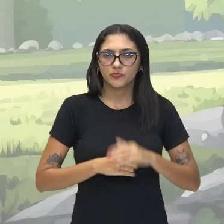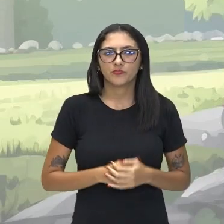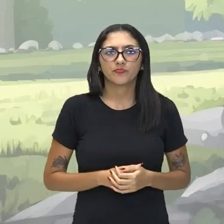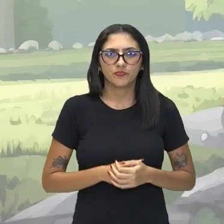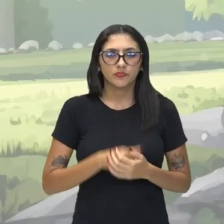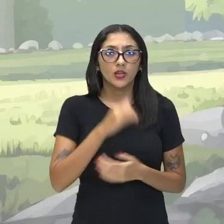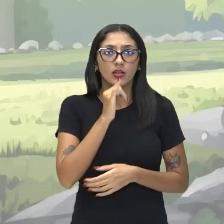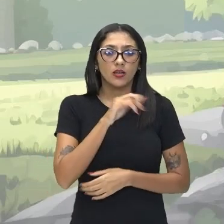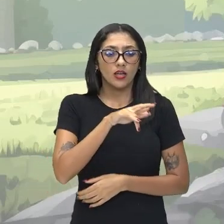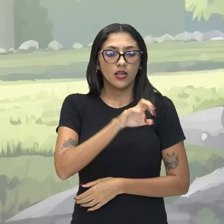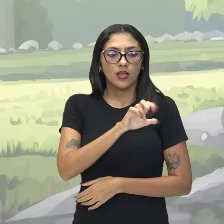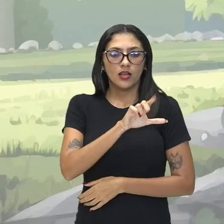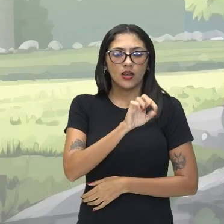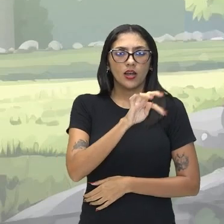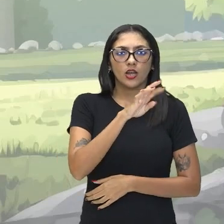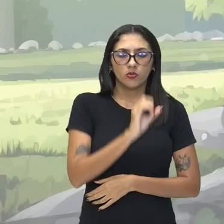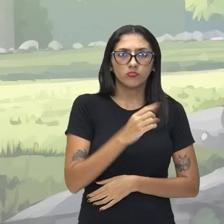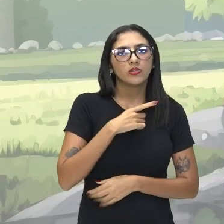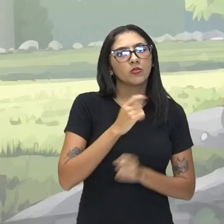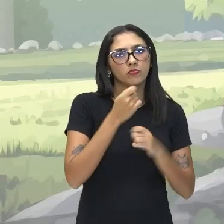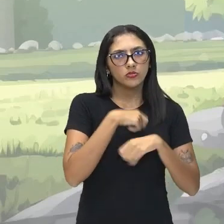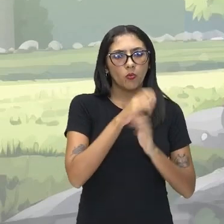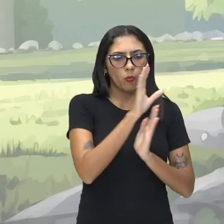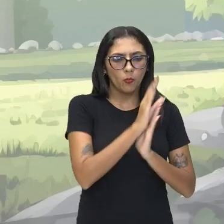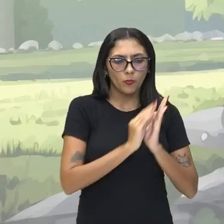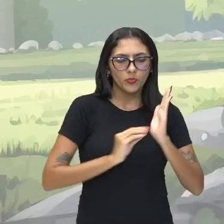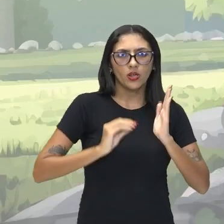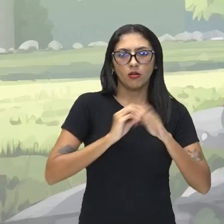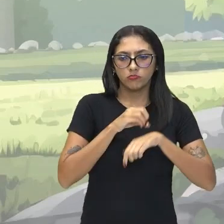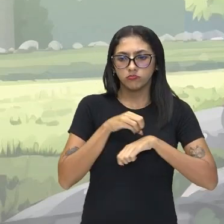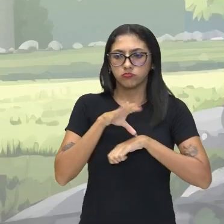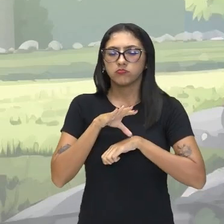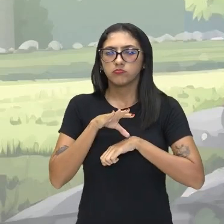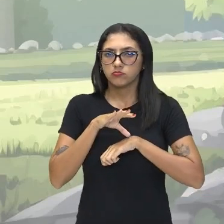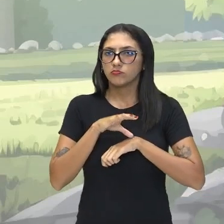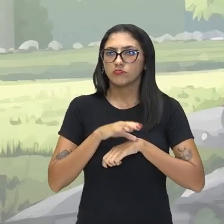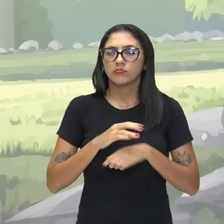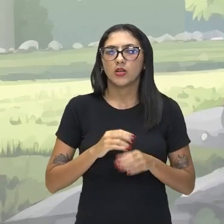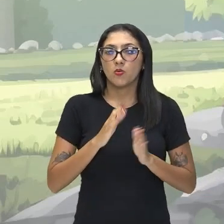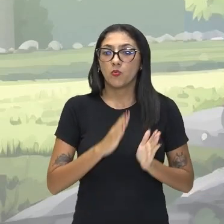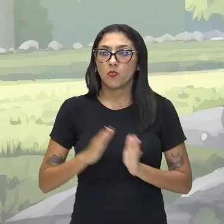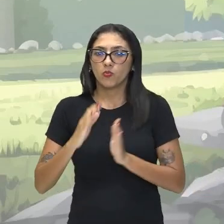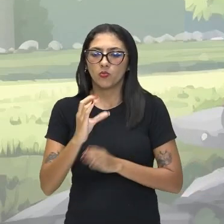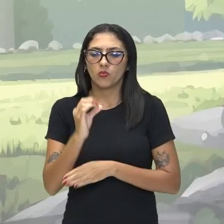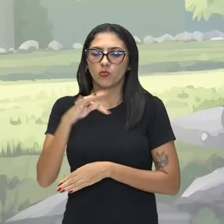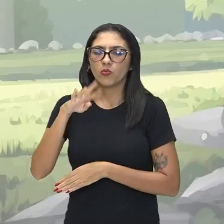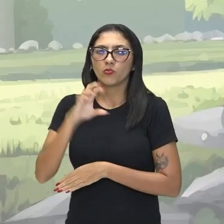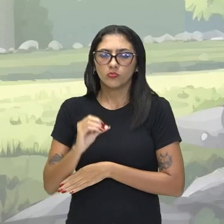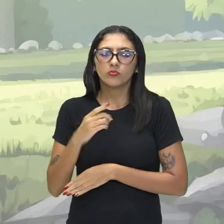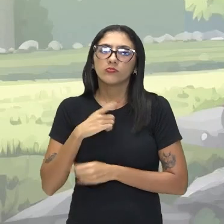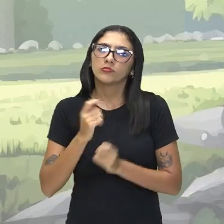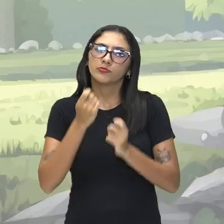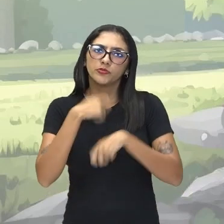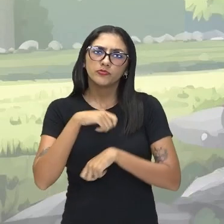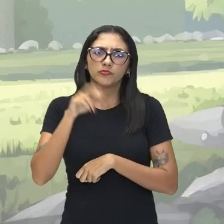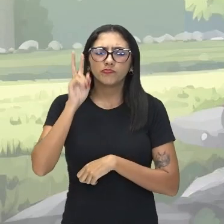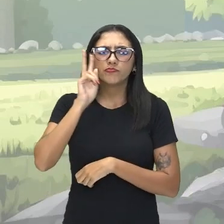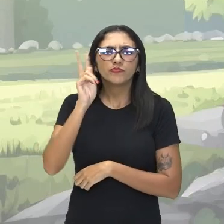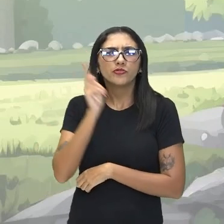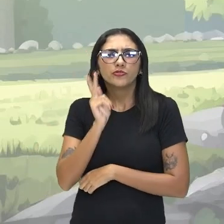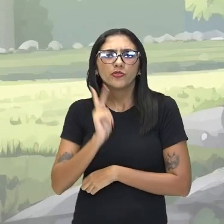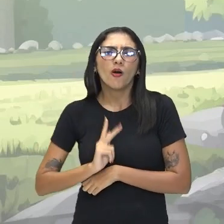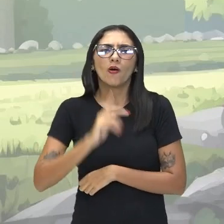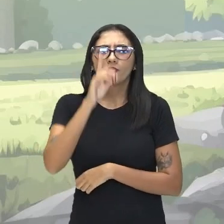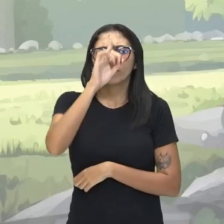posso copiar, né? E o conto não. O conto eu já vou colocar ali elementos do imaginário, né? Tem um pouquinho